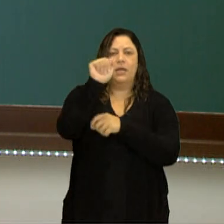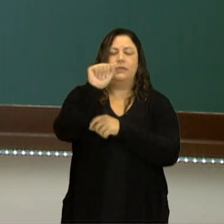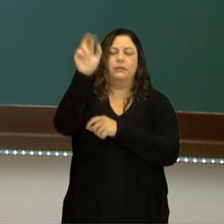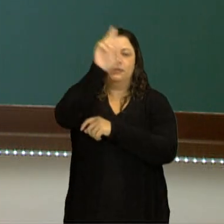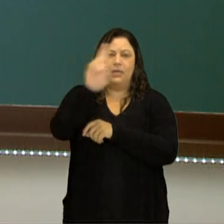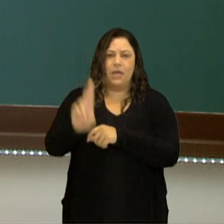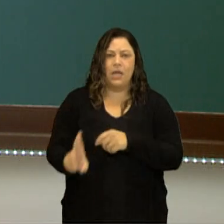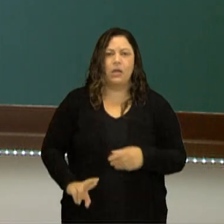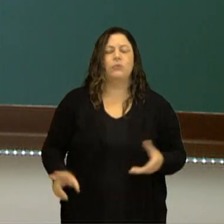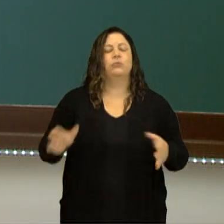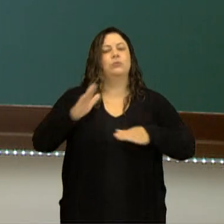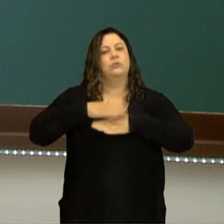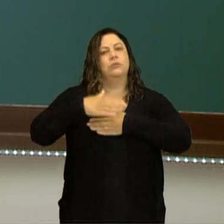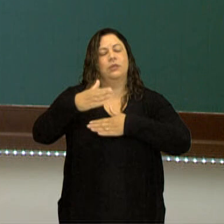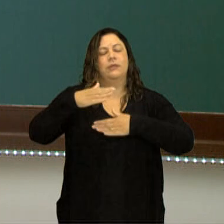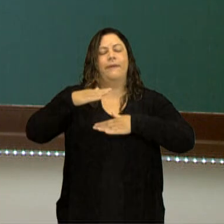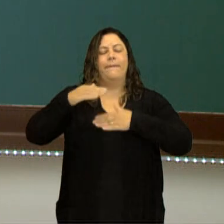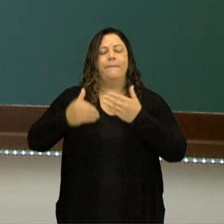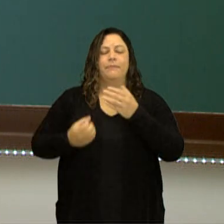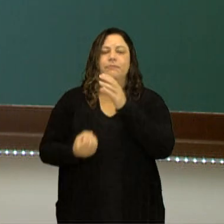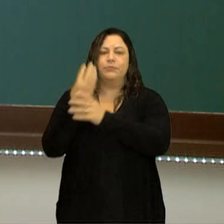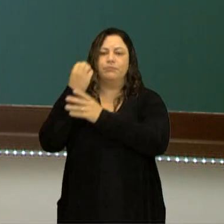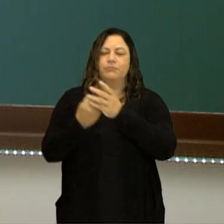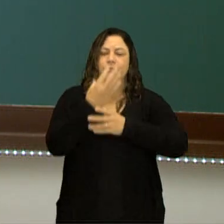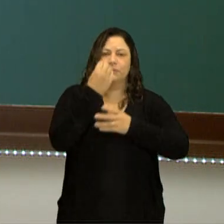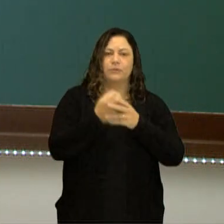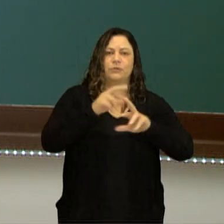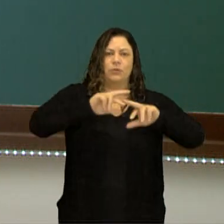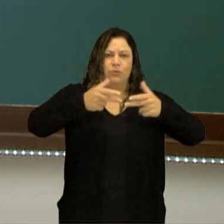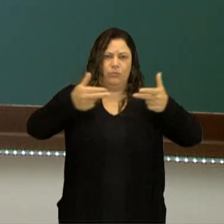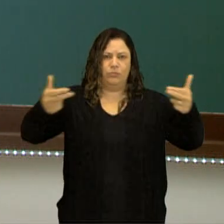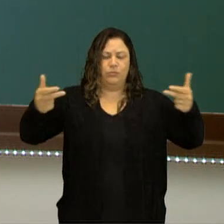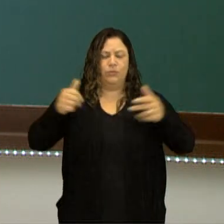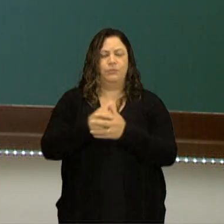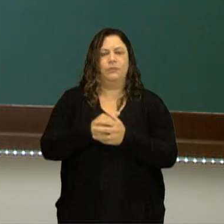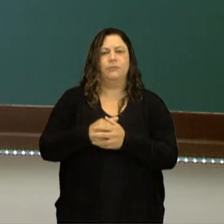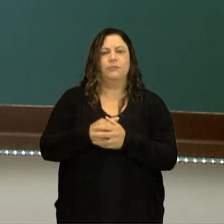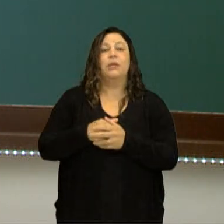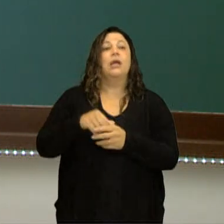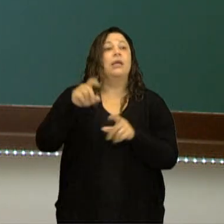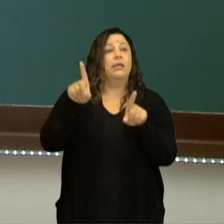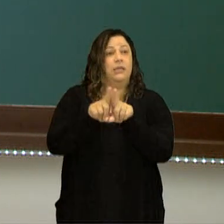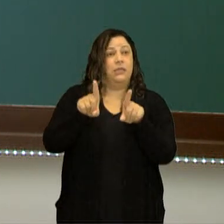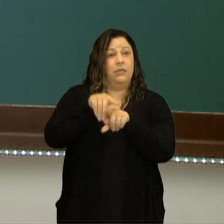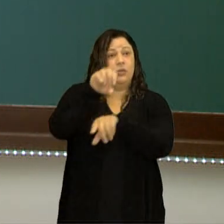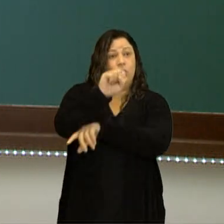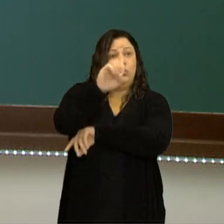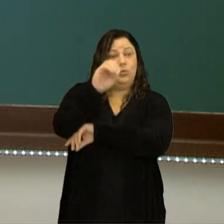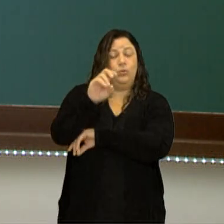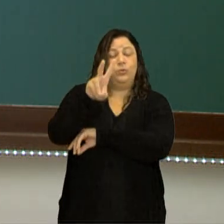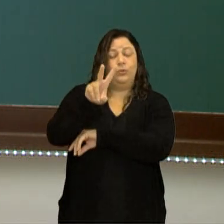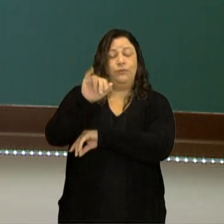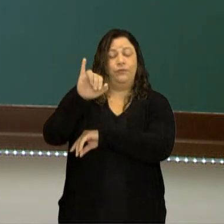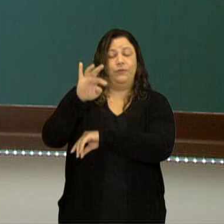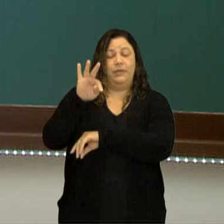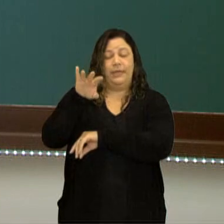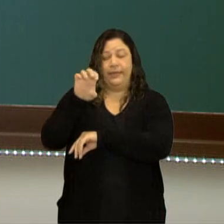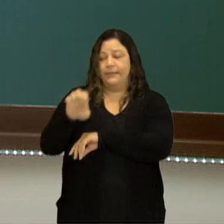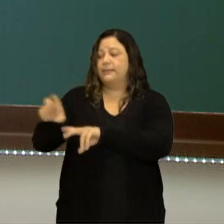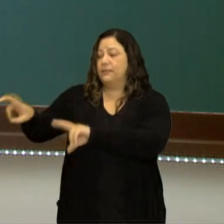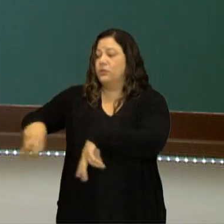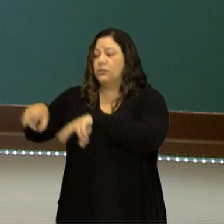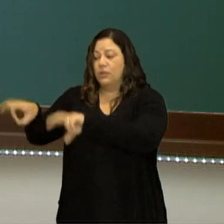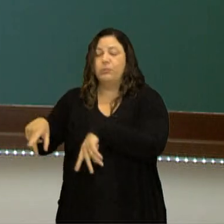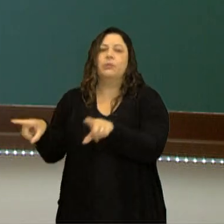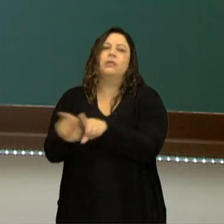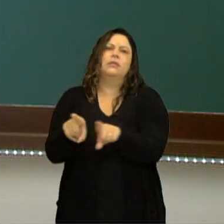surgir. Mais tarde vão surgir, inclusive, sovietes também de camponeses. E eles todos começando a ver o que